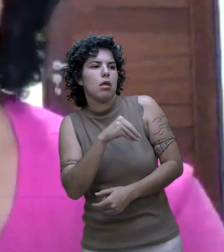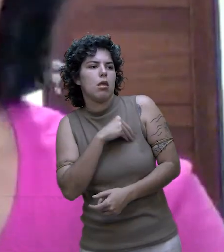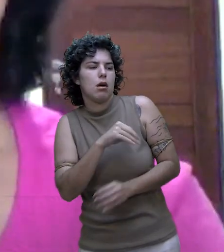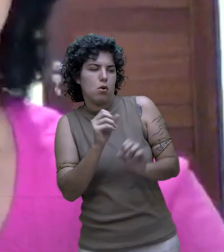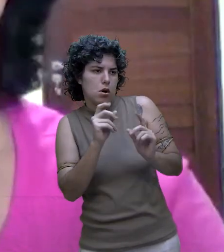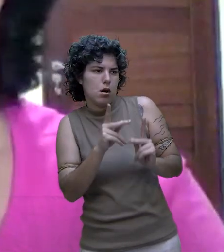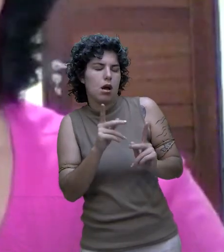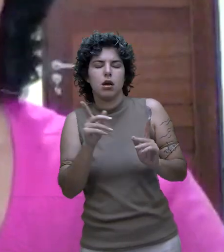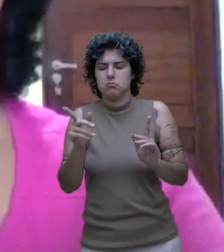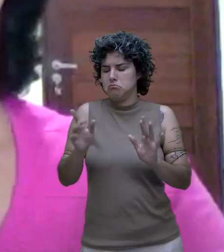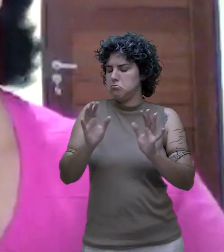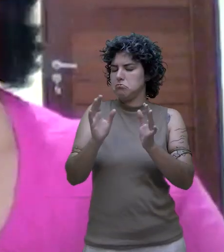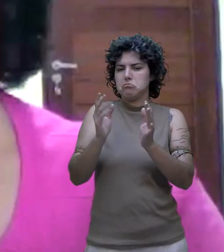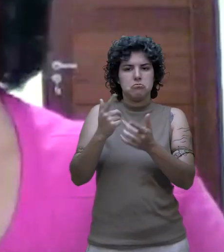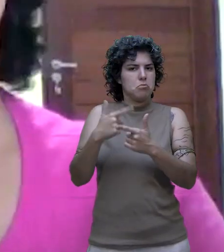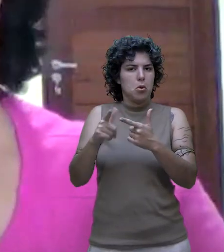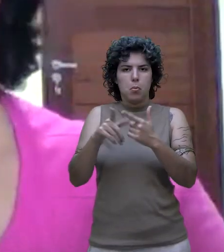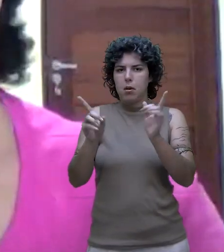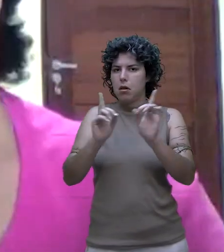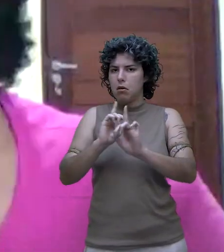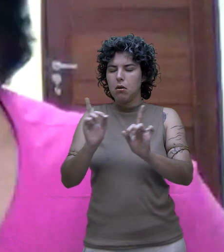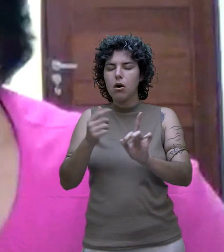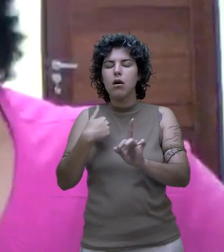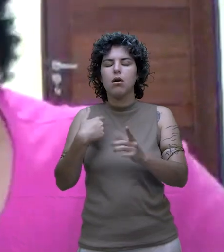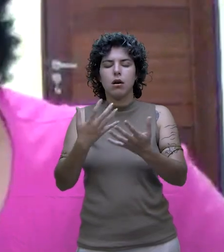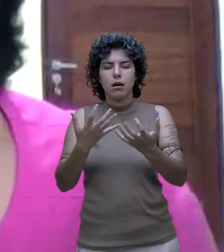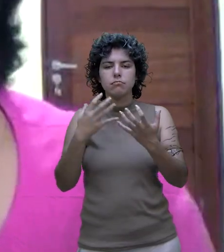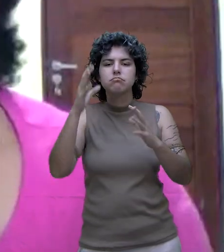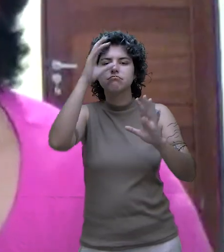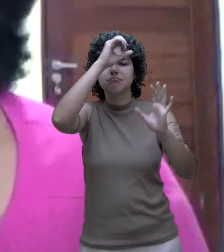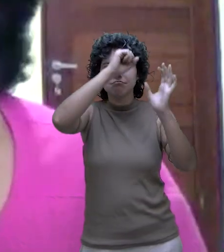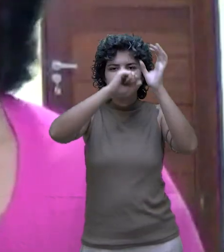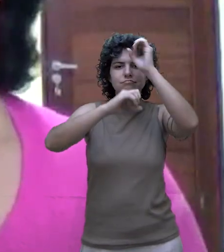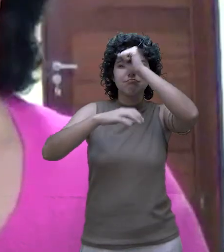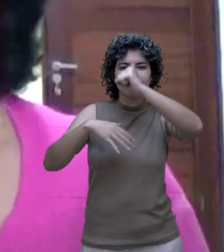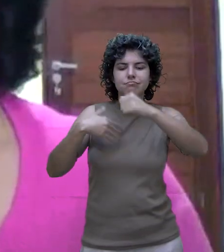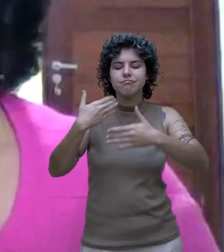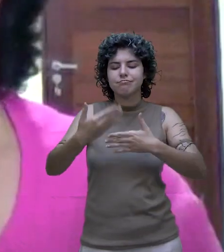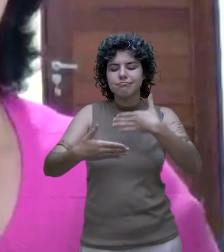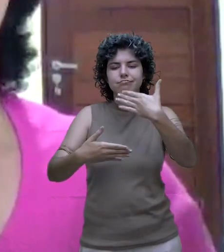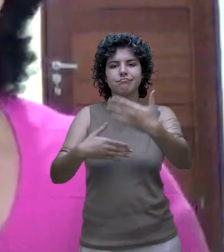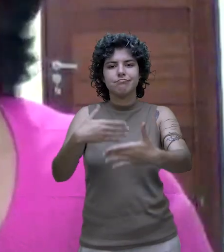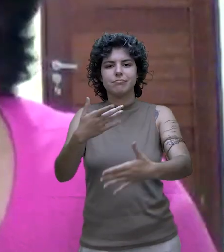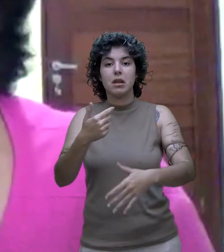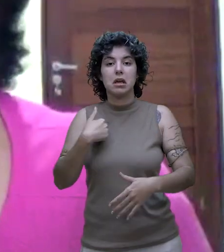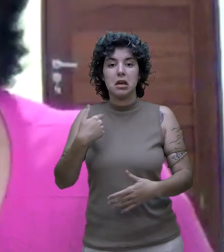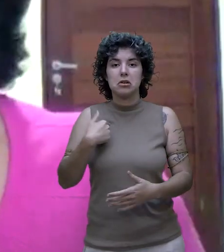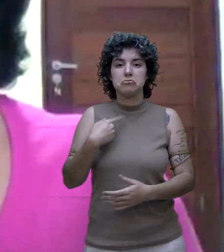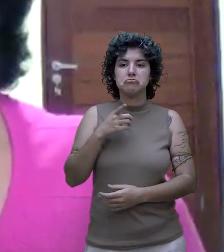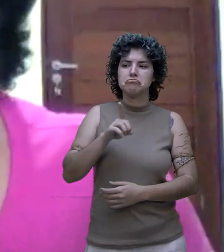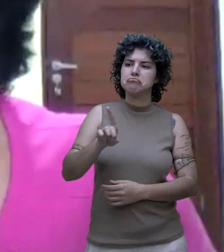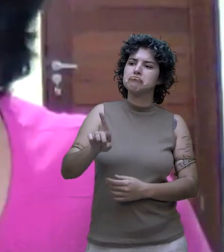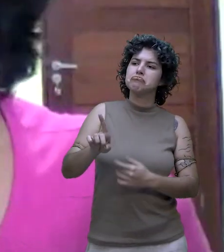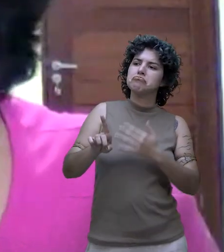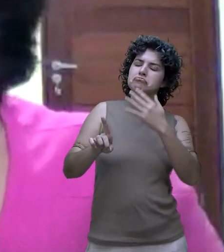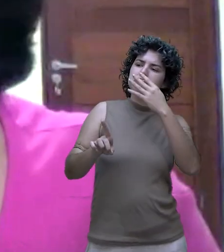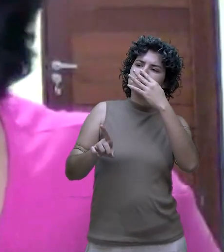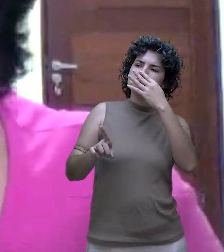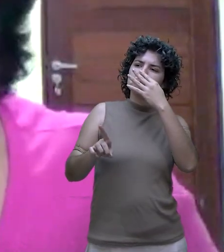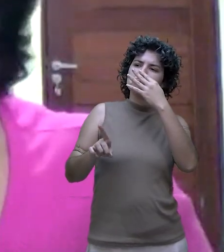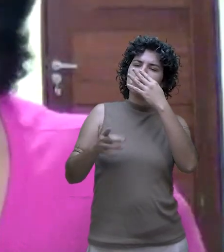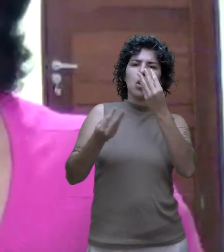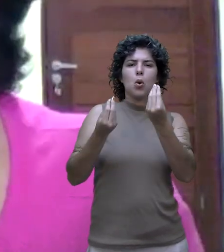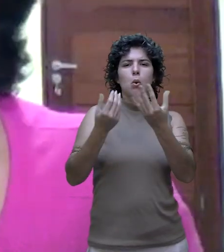só quero aprender. E aí eu ia para as produções, ia vendo como é que funcionava